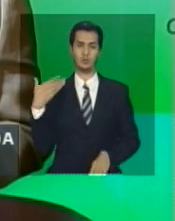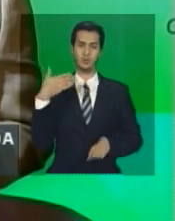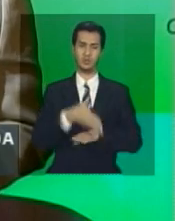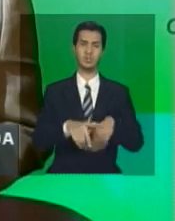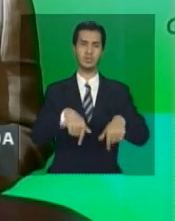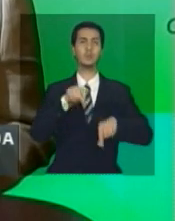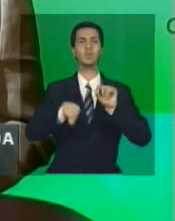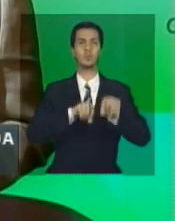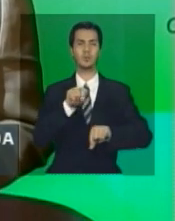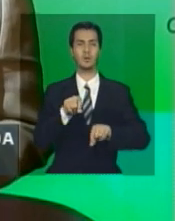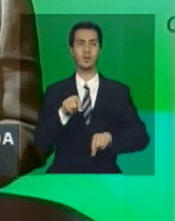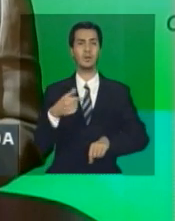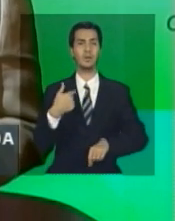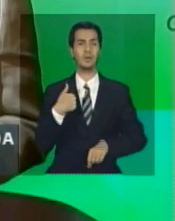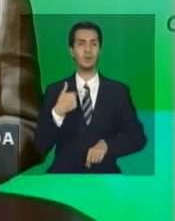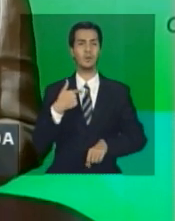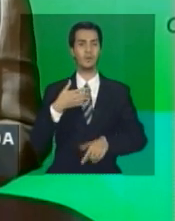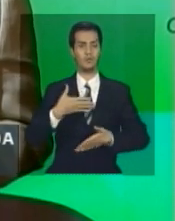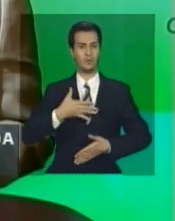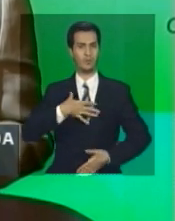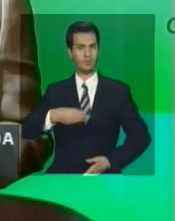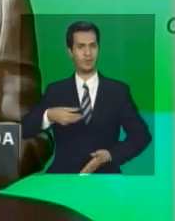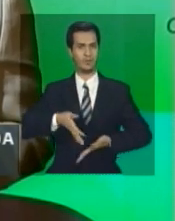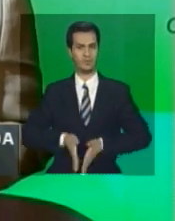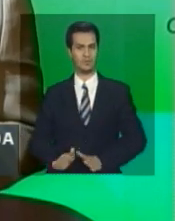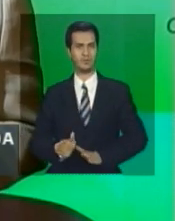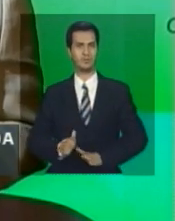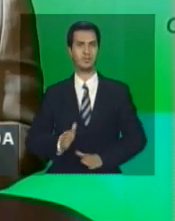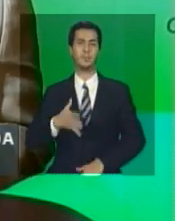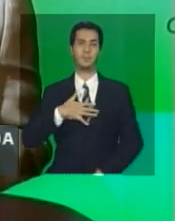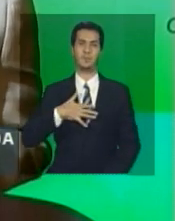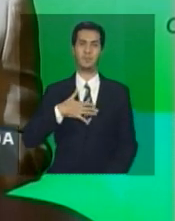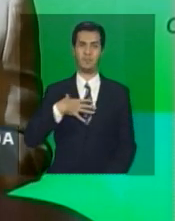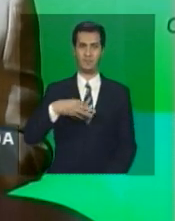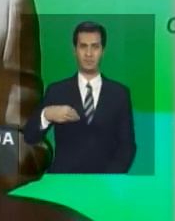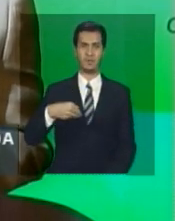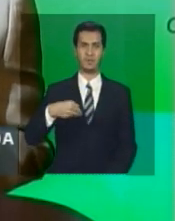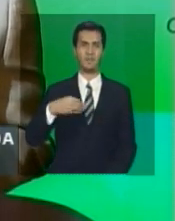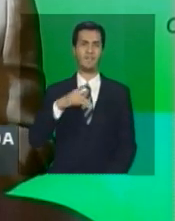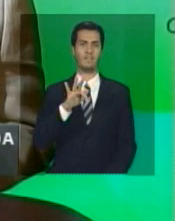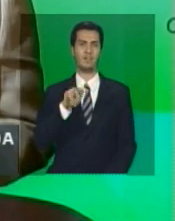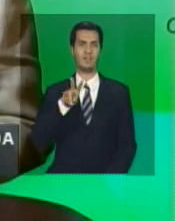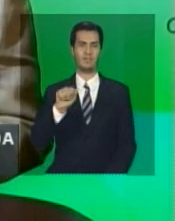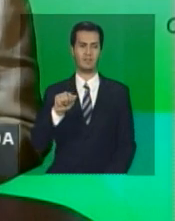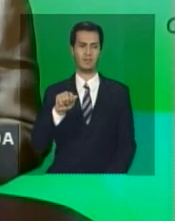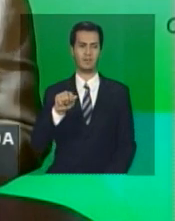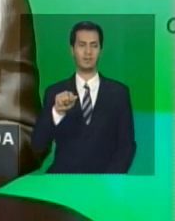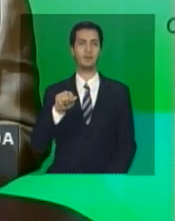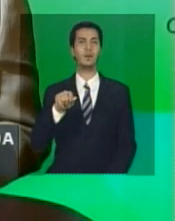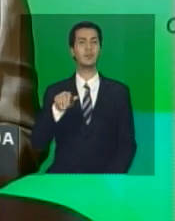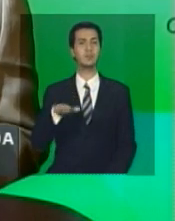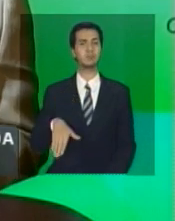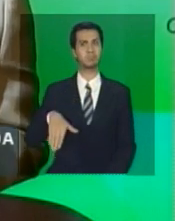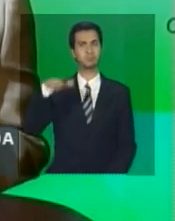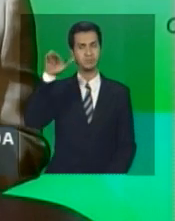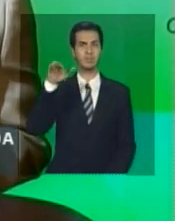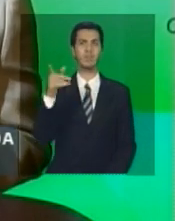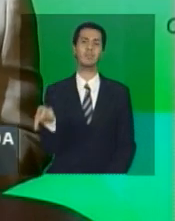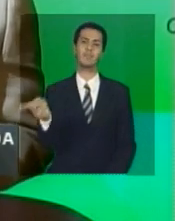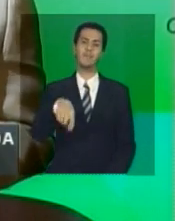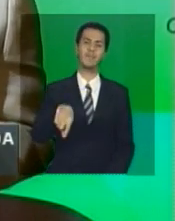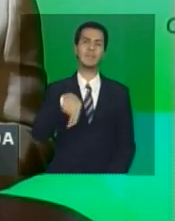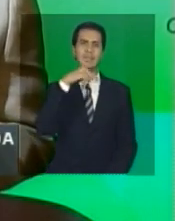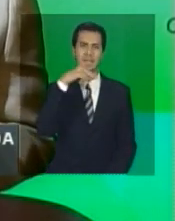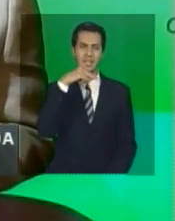era uma jovem mamãe. Hoje, minha filha Flávia, filha do Kleber e neta de Dona Helena, é mãe da